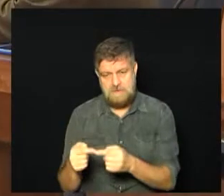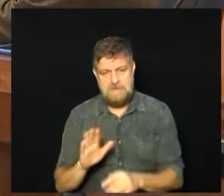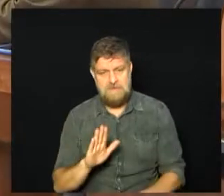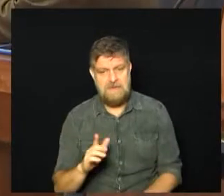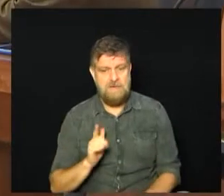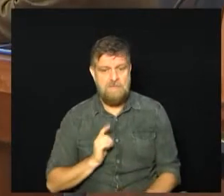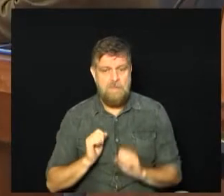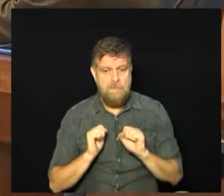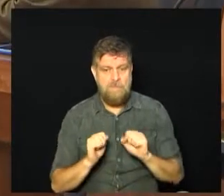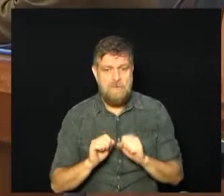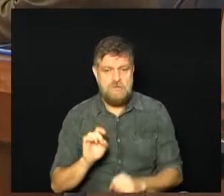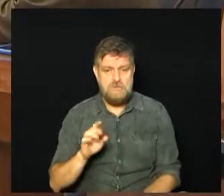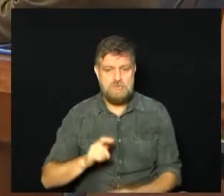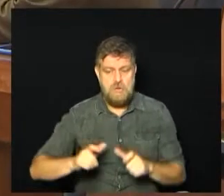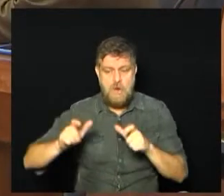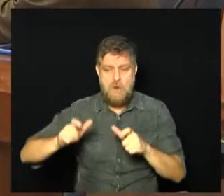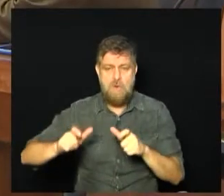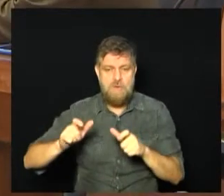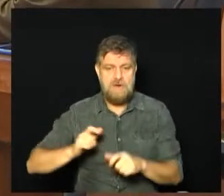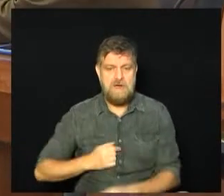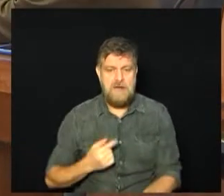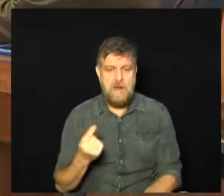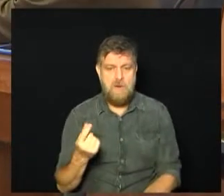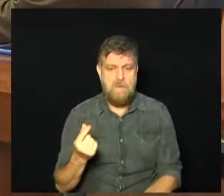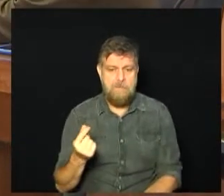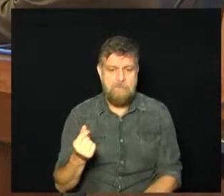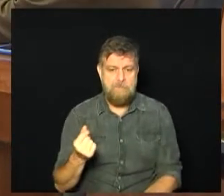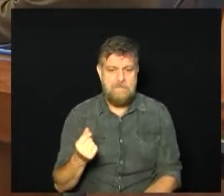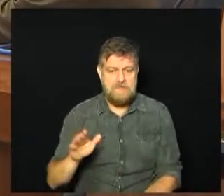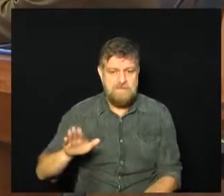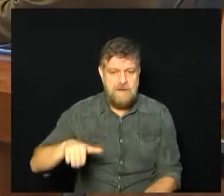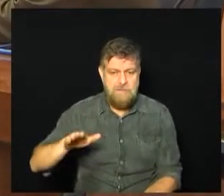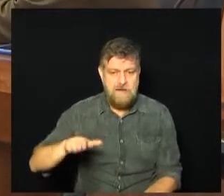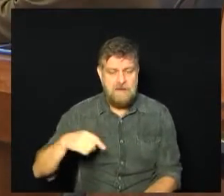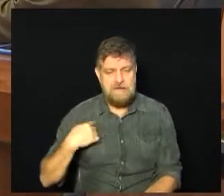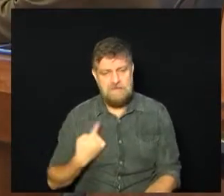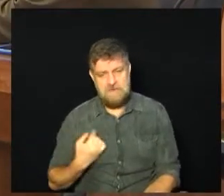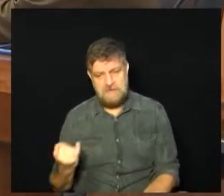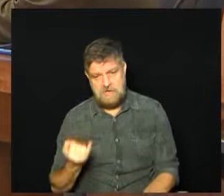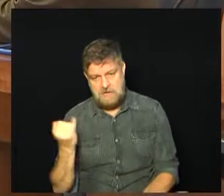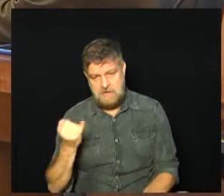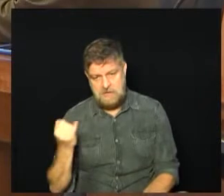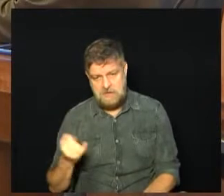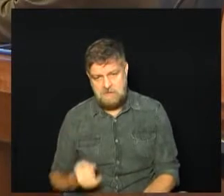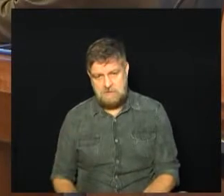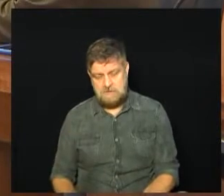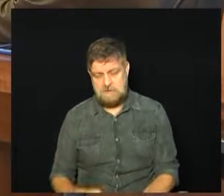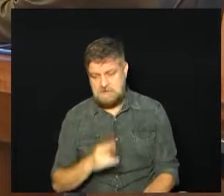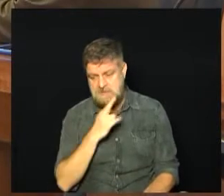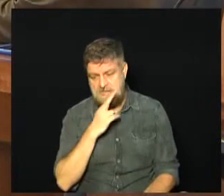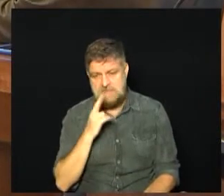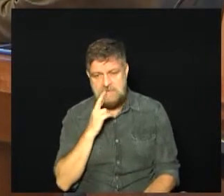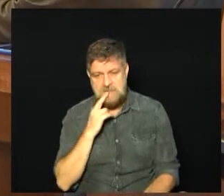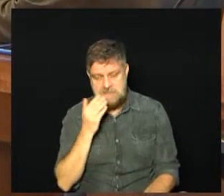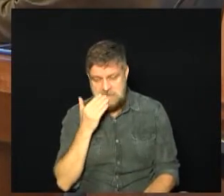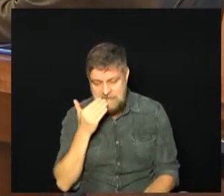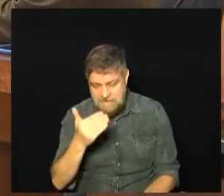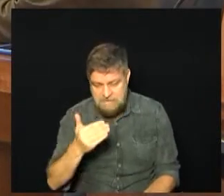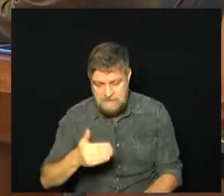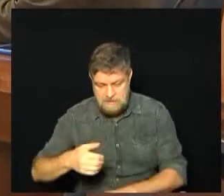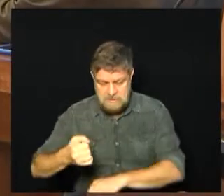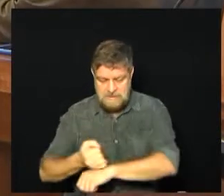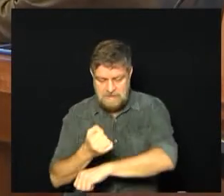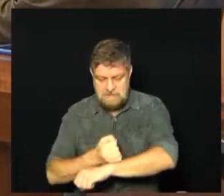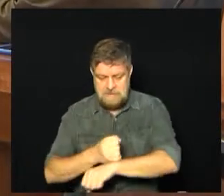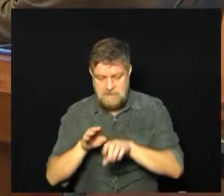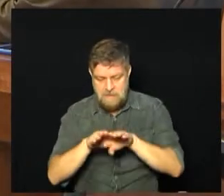mesa, cobra só o espaço, então um valor simbólico, né, porque eu acho que é importante o parklet para a cidade e para os comerciantes, até